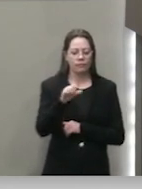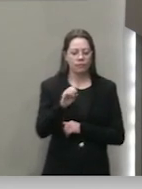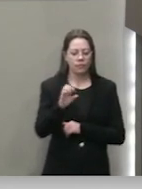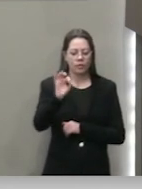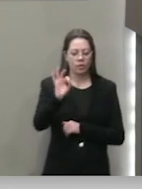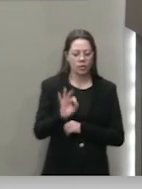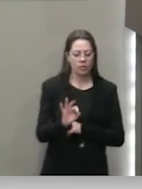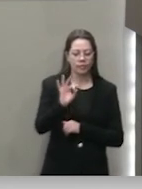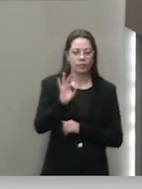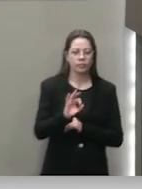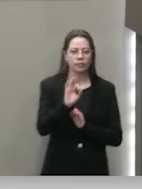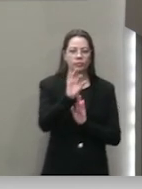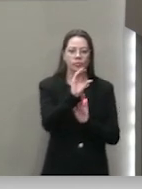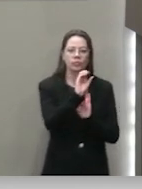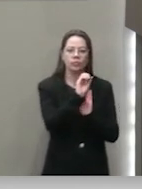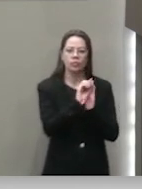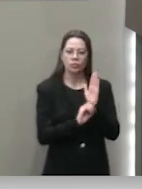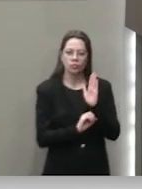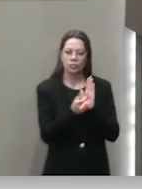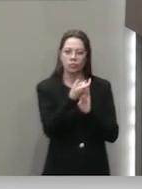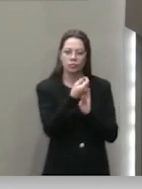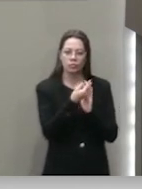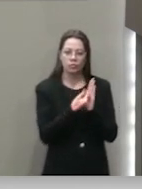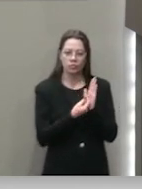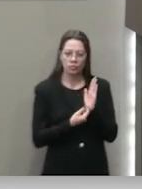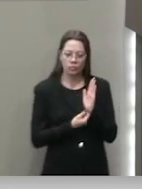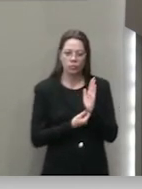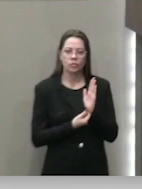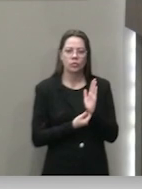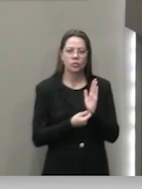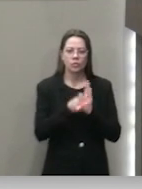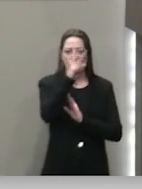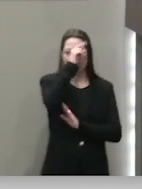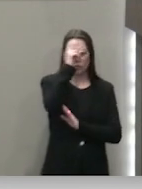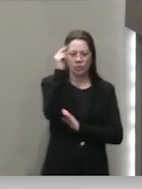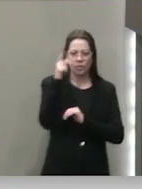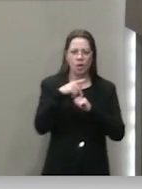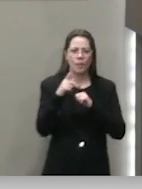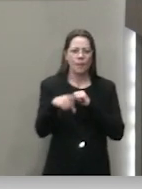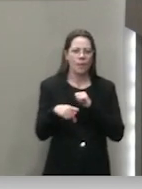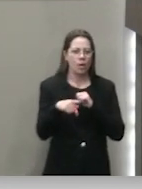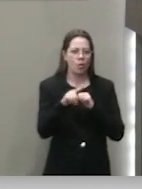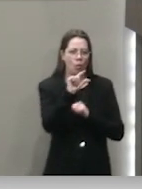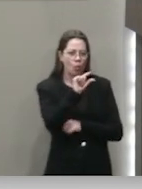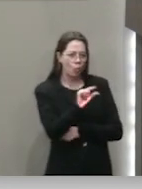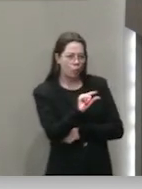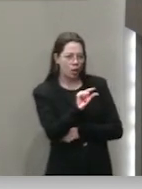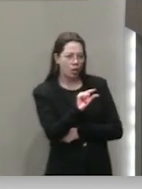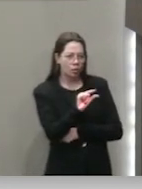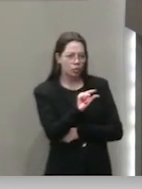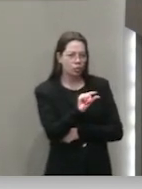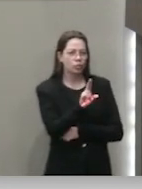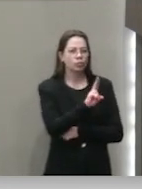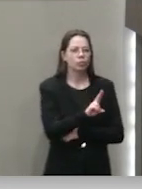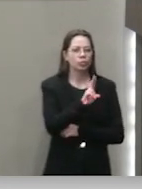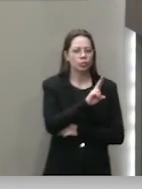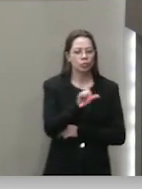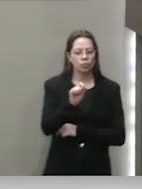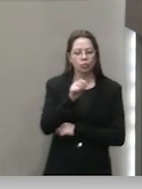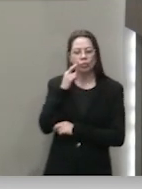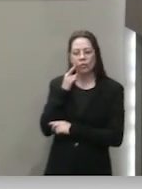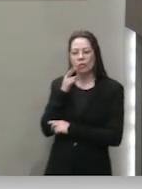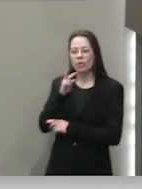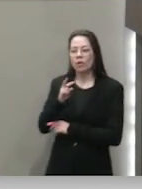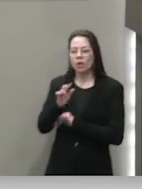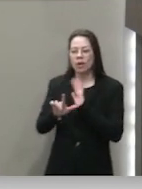32,80% do orçamento. Ou seja, o município de Passo Fundo está utilizando menos do que a previsão